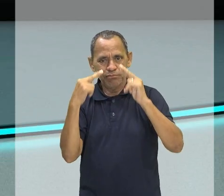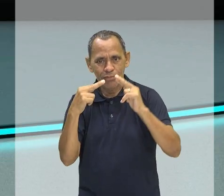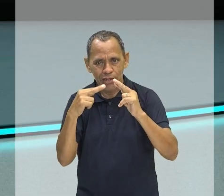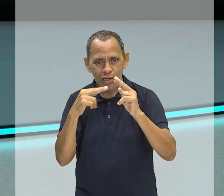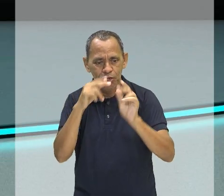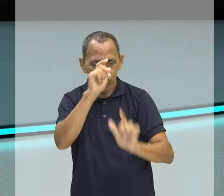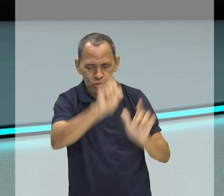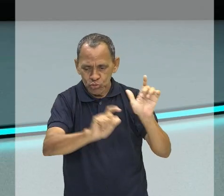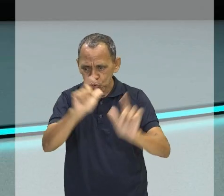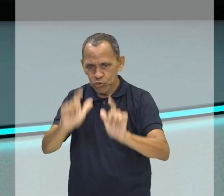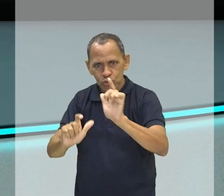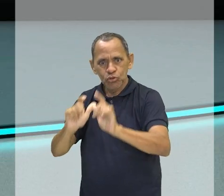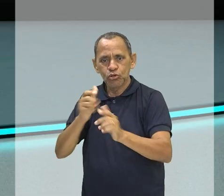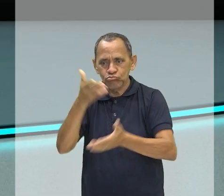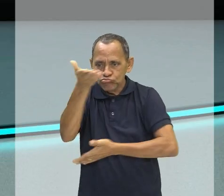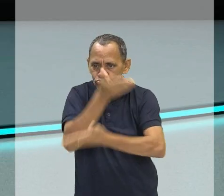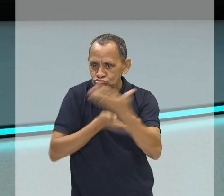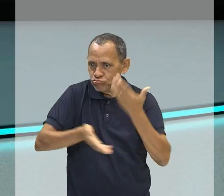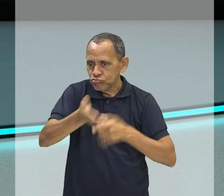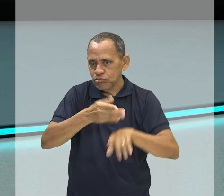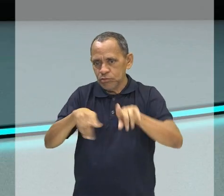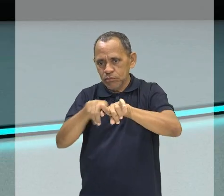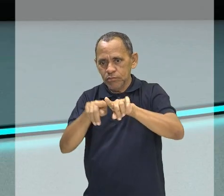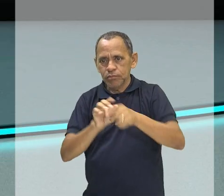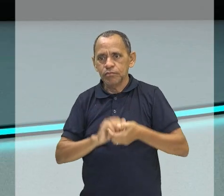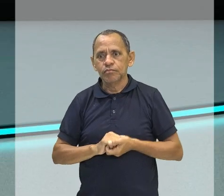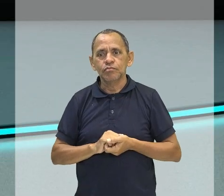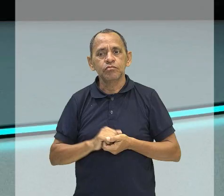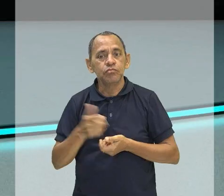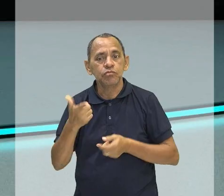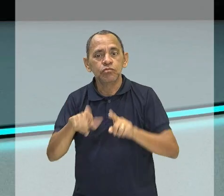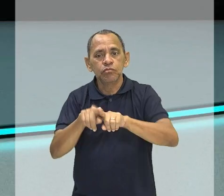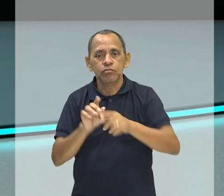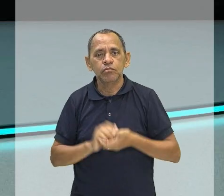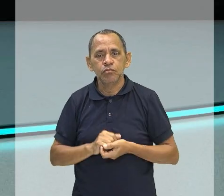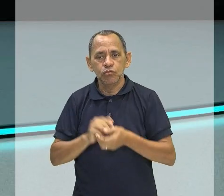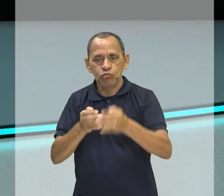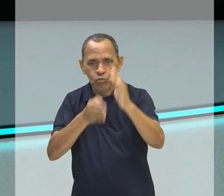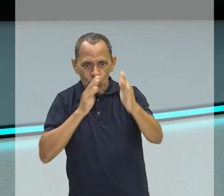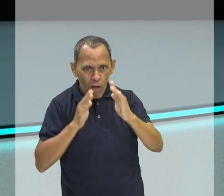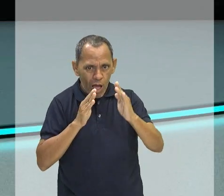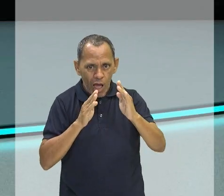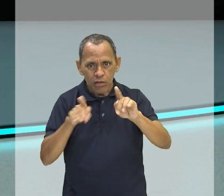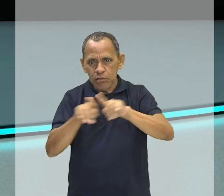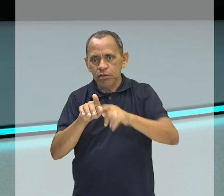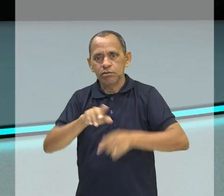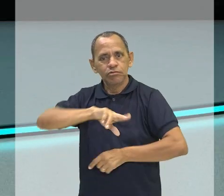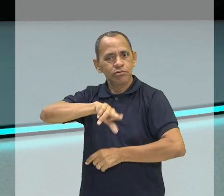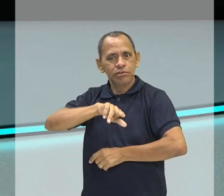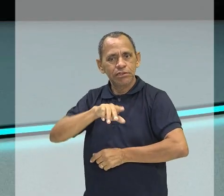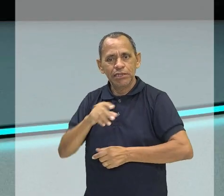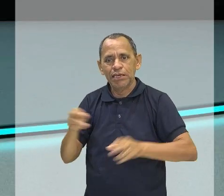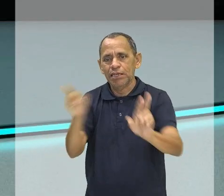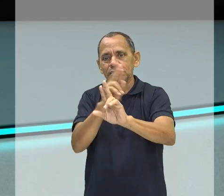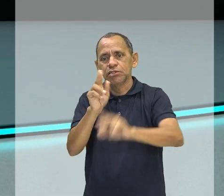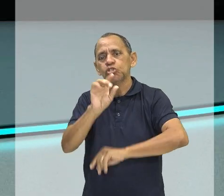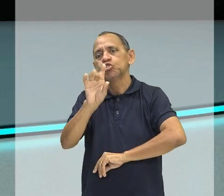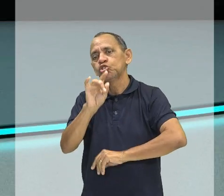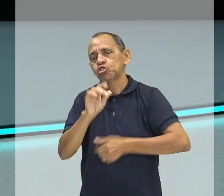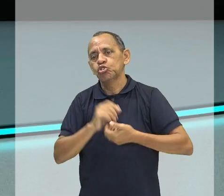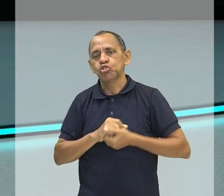os participantes. Então, mais uma vez, eu digo a vocês, o Karatê ele não está relacionado somente a